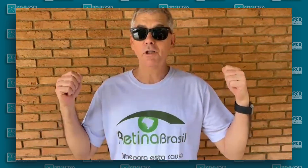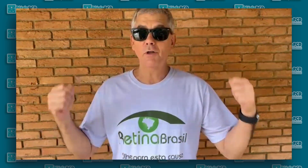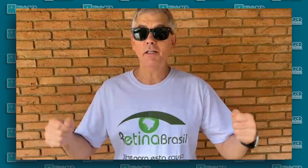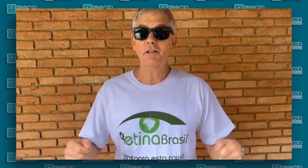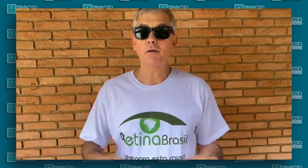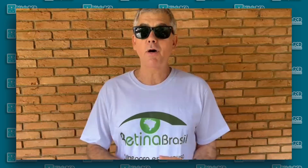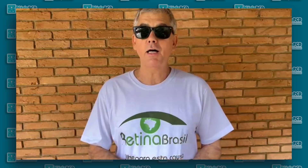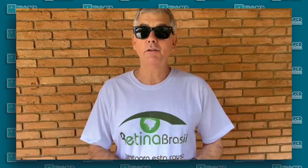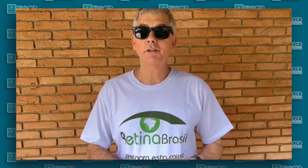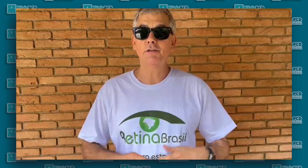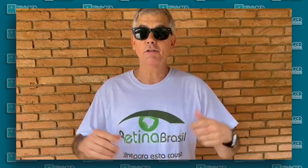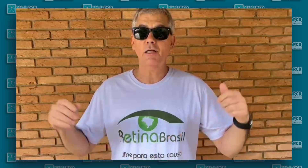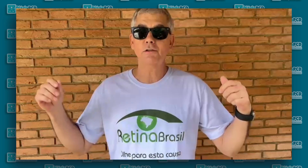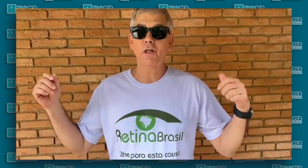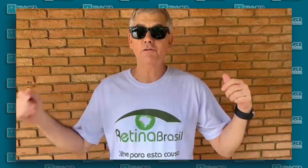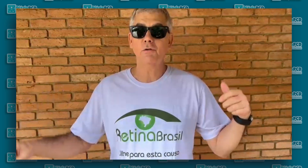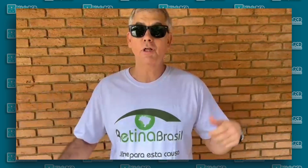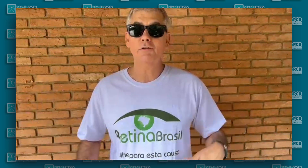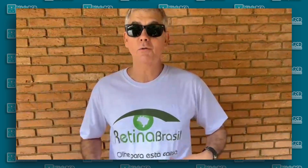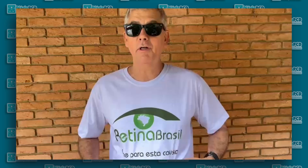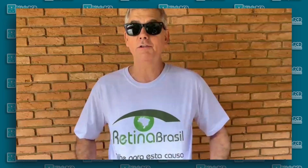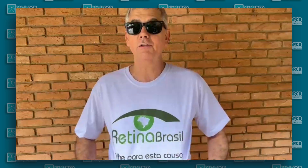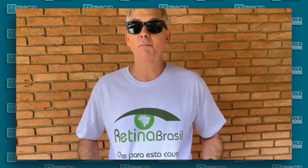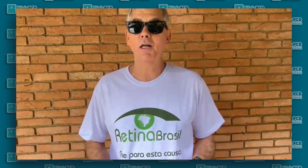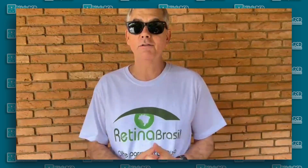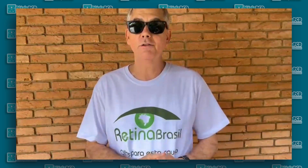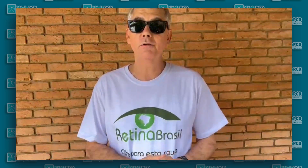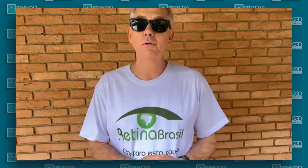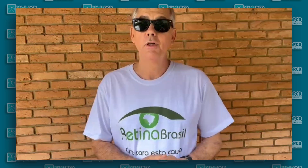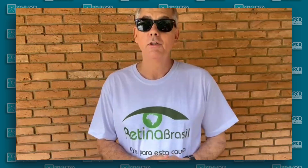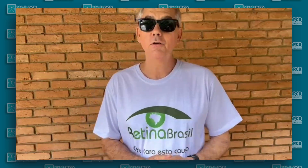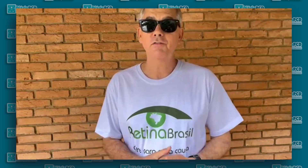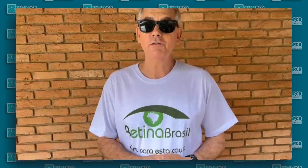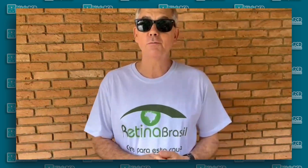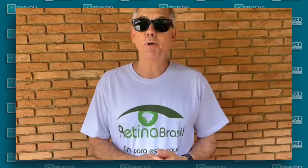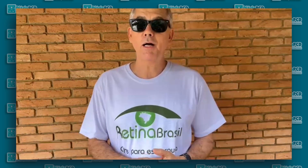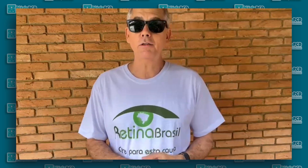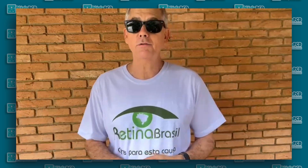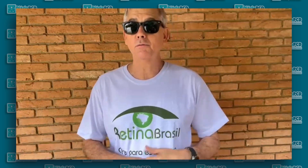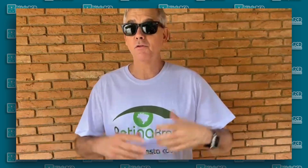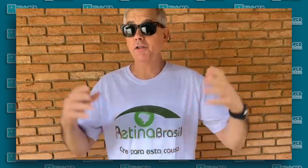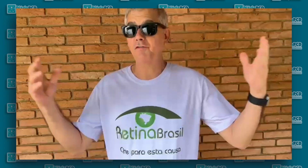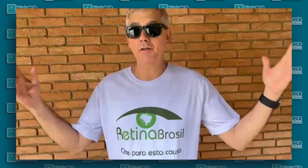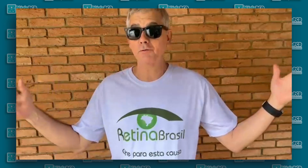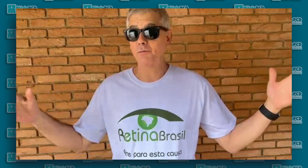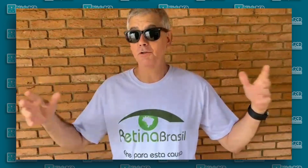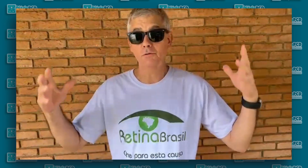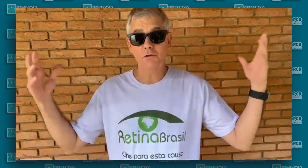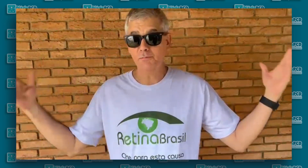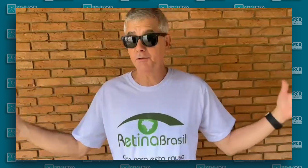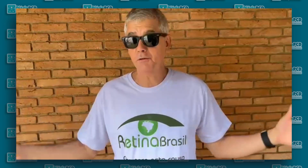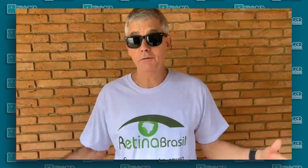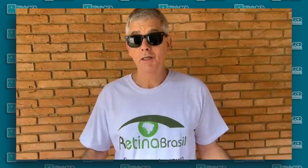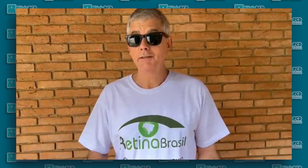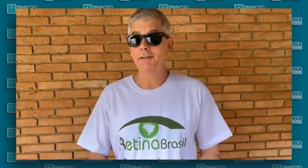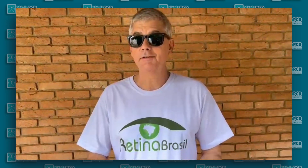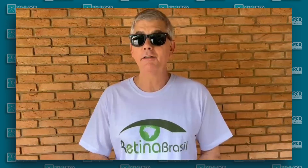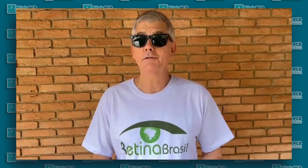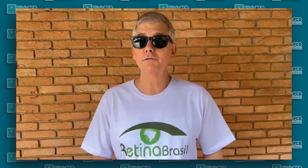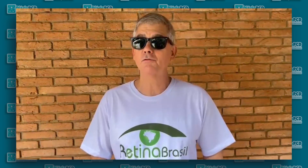tiveram dando a retaguarda aí, entidades nacionais como a Retina Brasil, que eu faço parte, não vou aqui falar o nome de todas porque